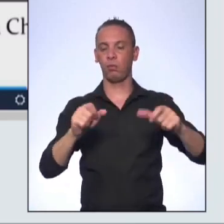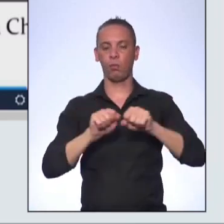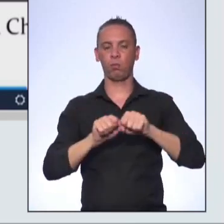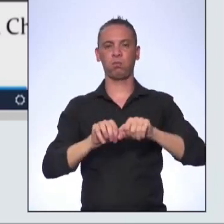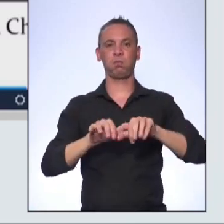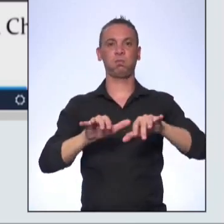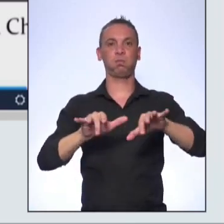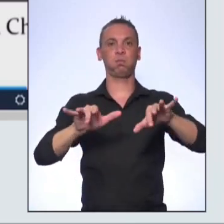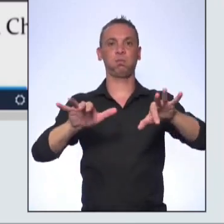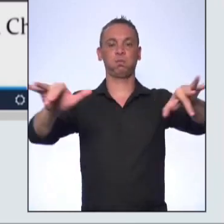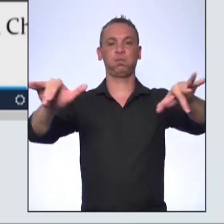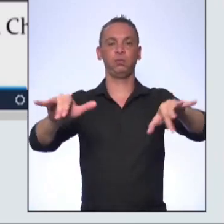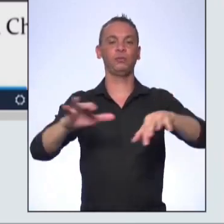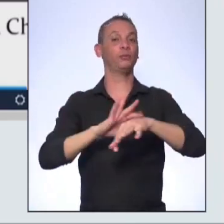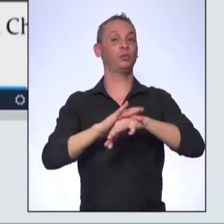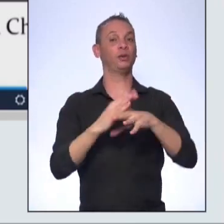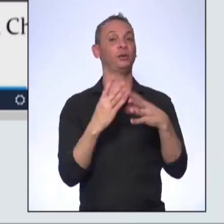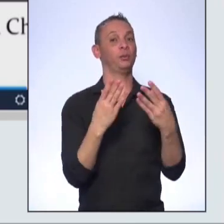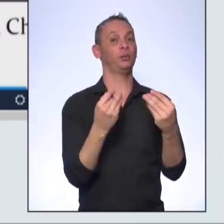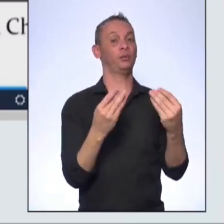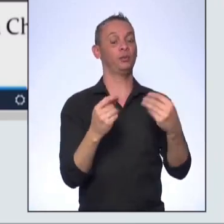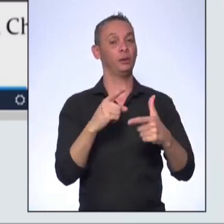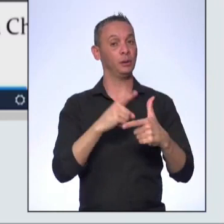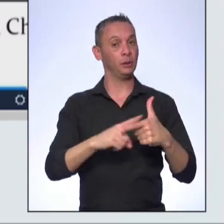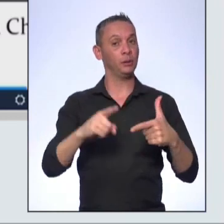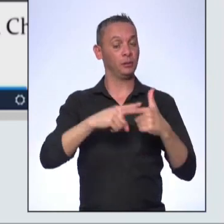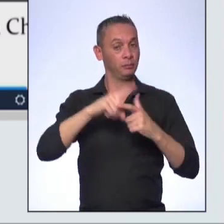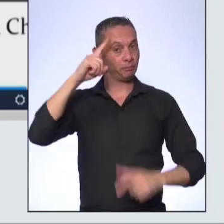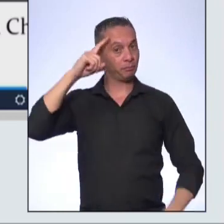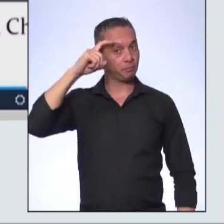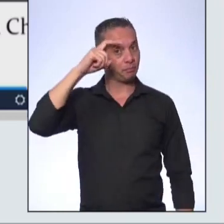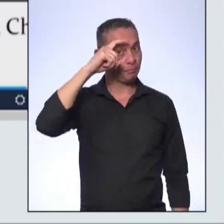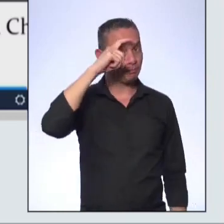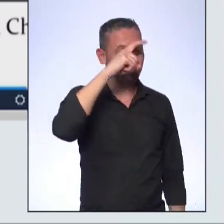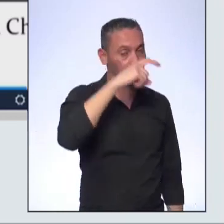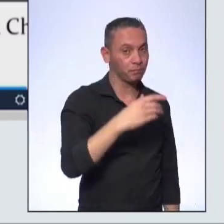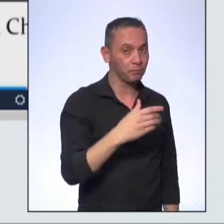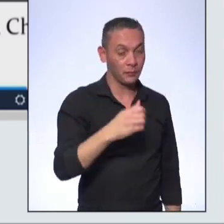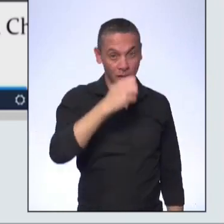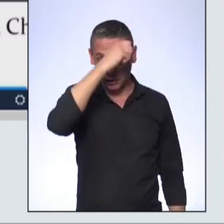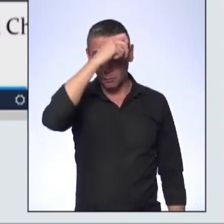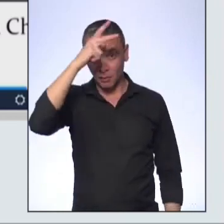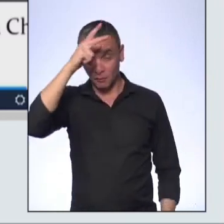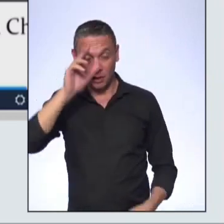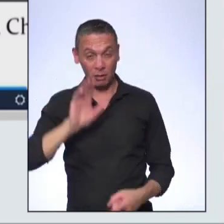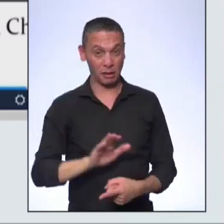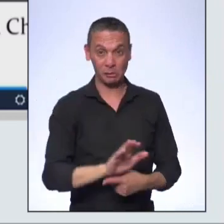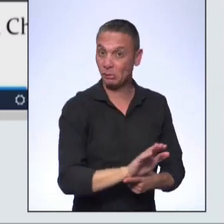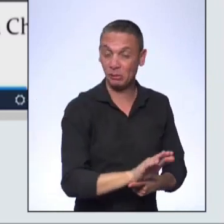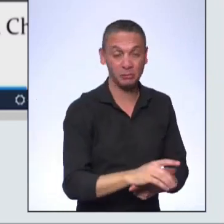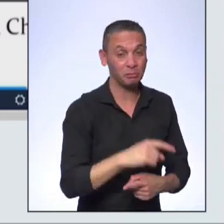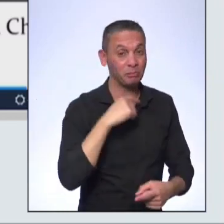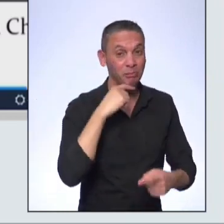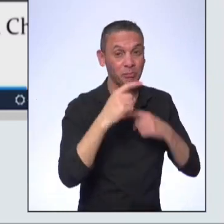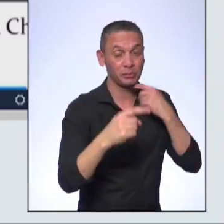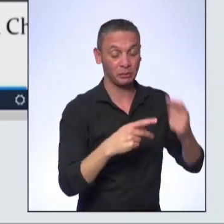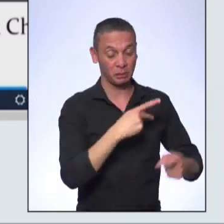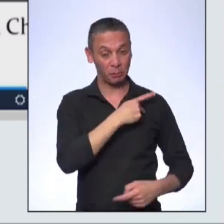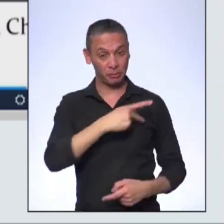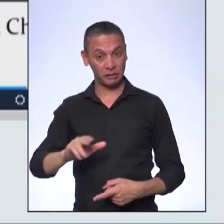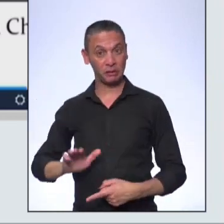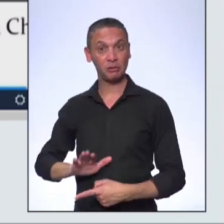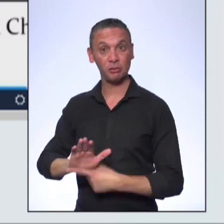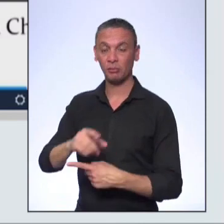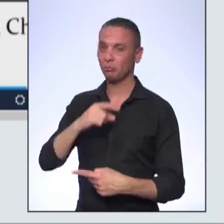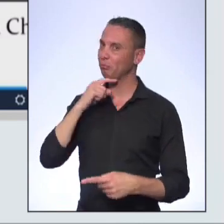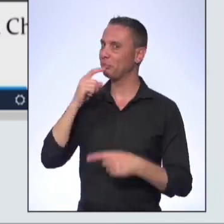disseminação de epidemias eram problemas de difícil solução, tanto para o prefeito Pereira Passos quanto para o presidente Rodrigues